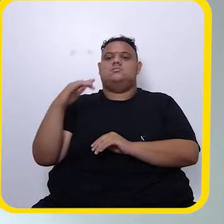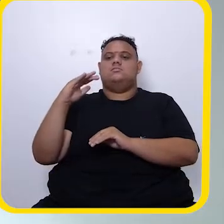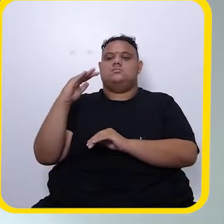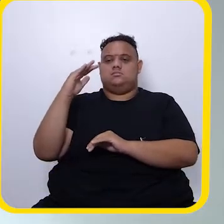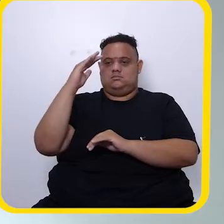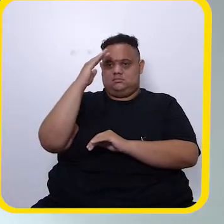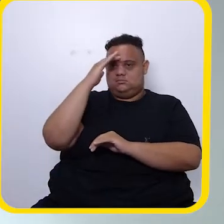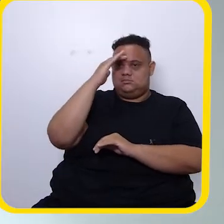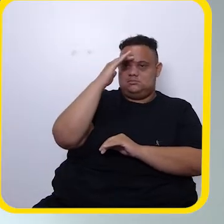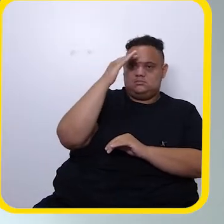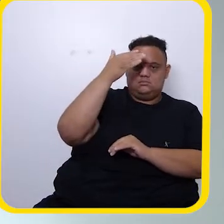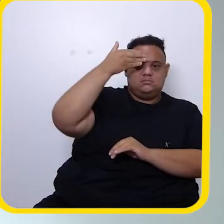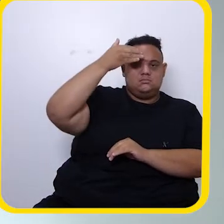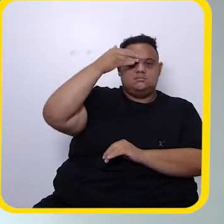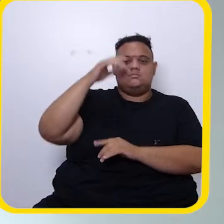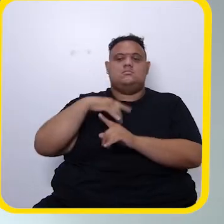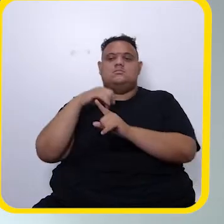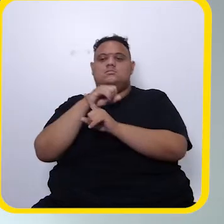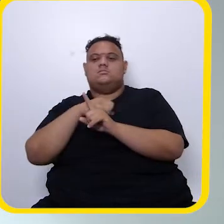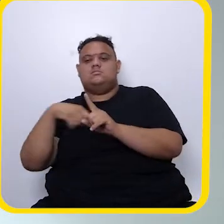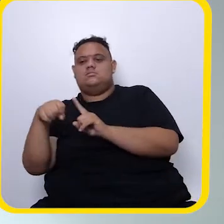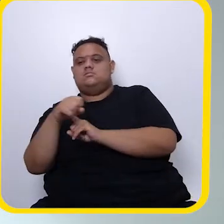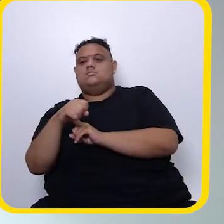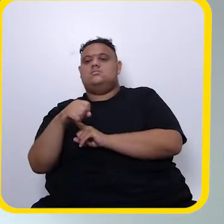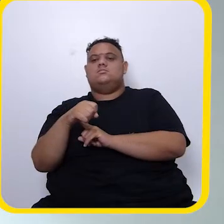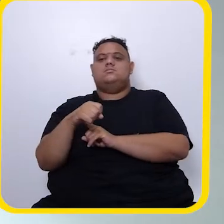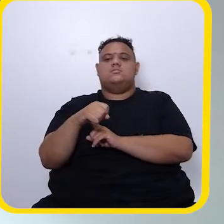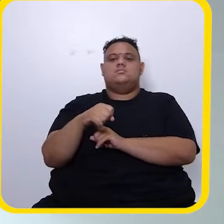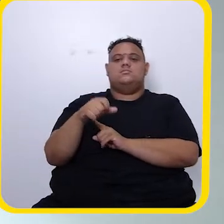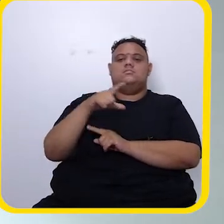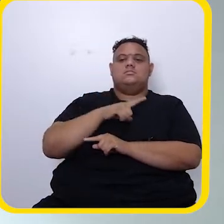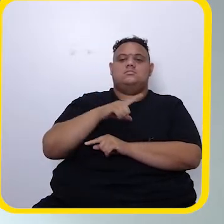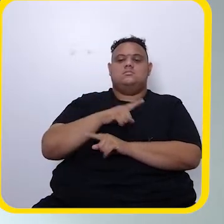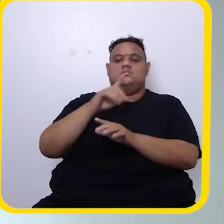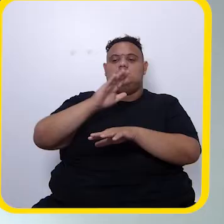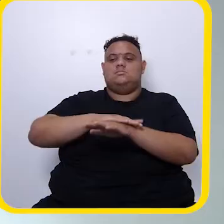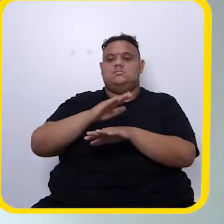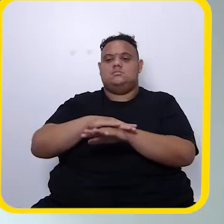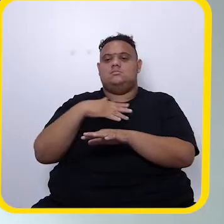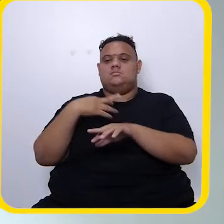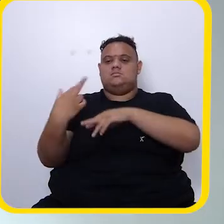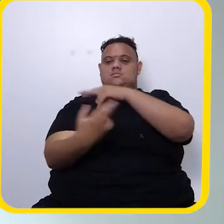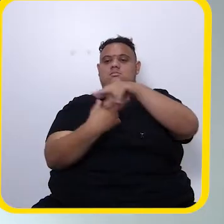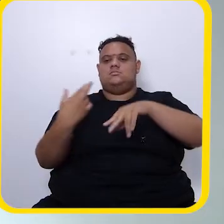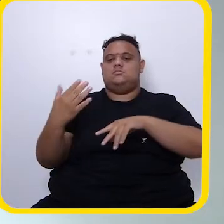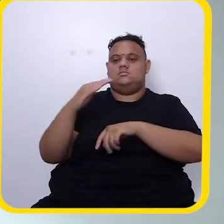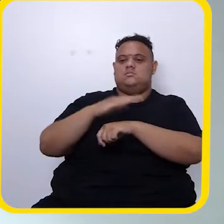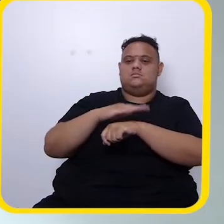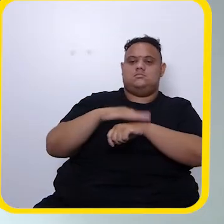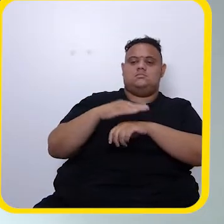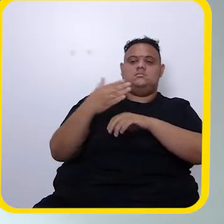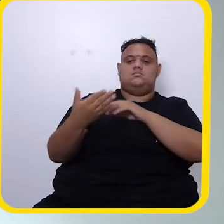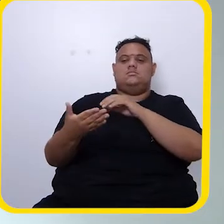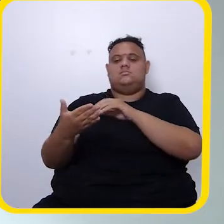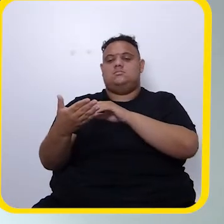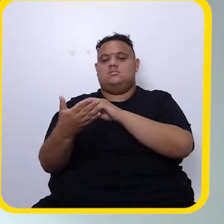né, alinhado ao socialismo, ao comunismo da União Soviética. Então, nesse momento da Revolução Cubana,